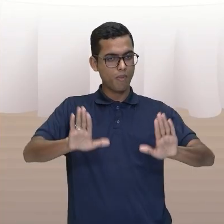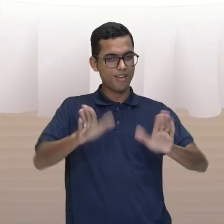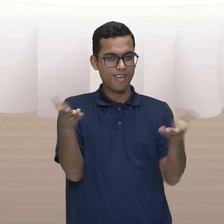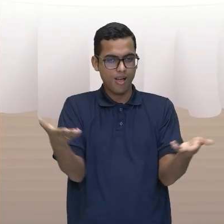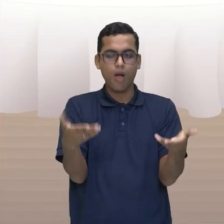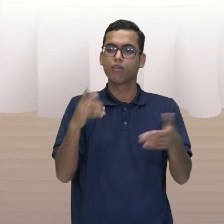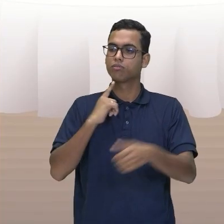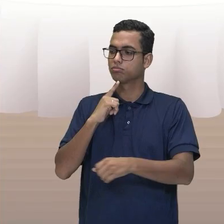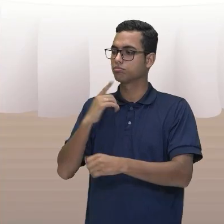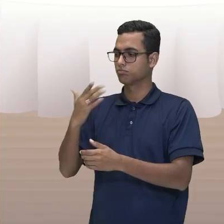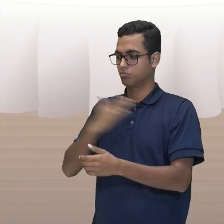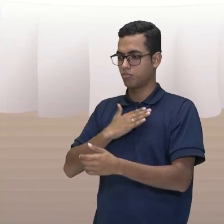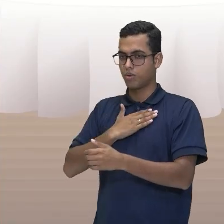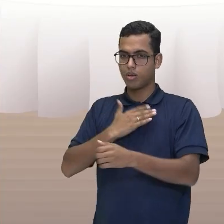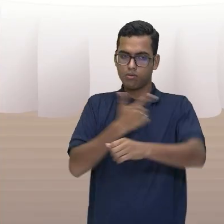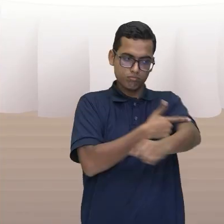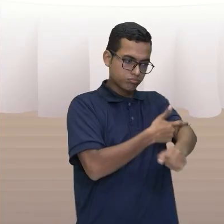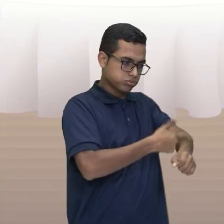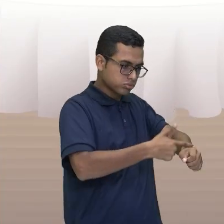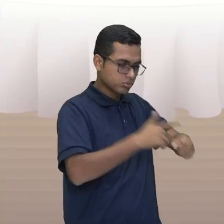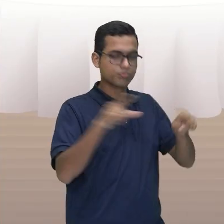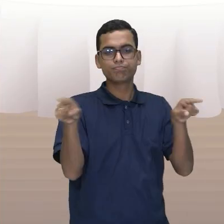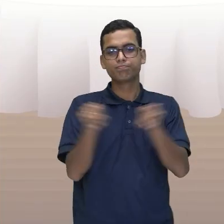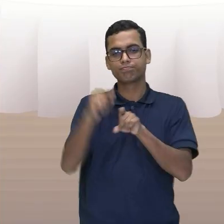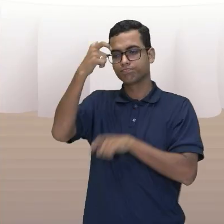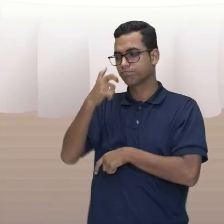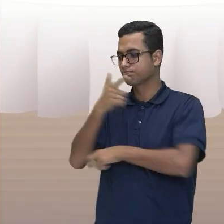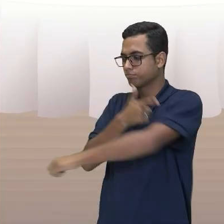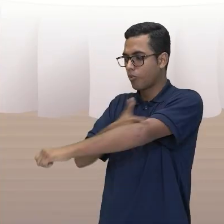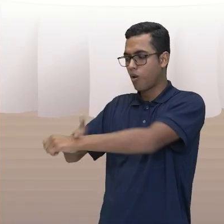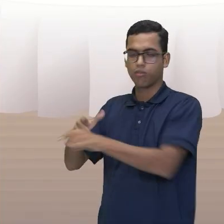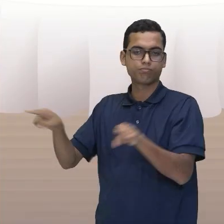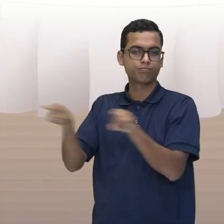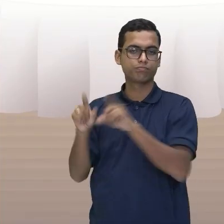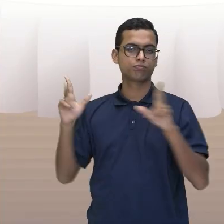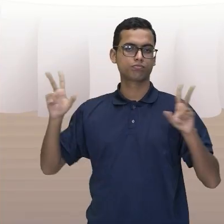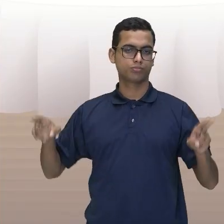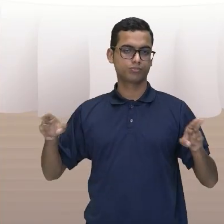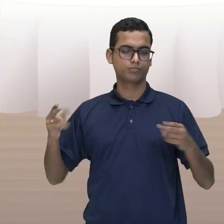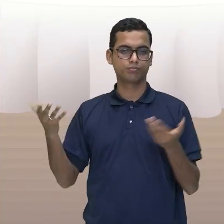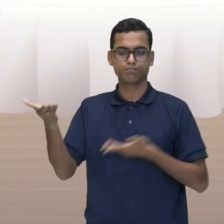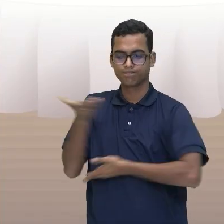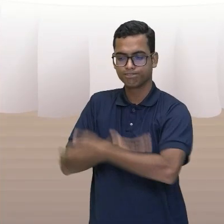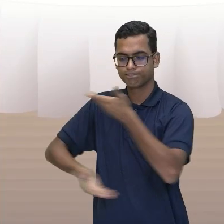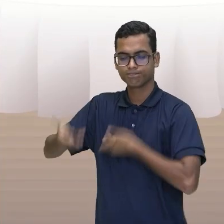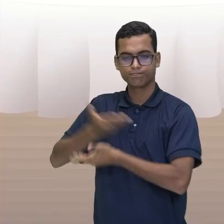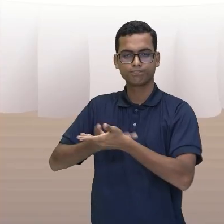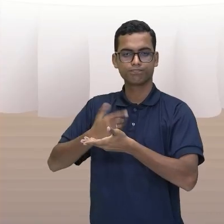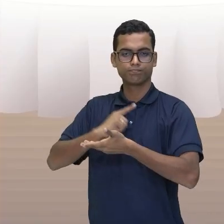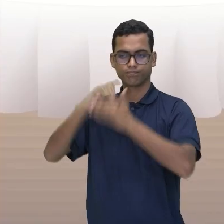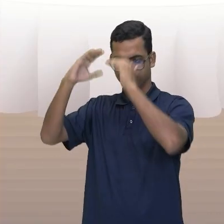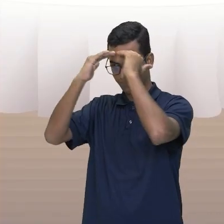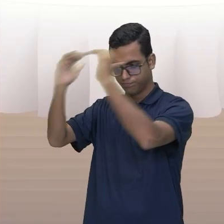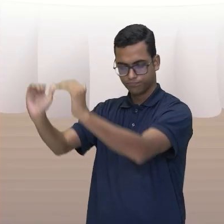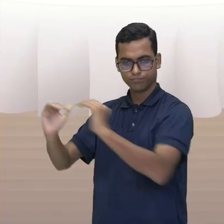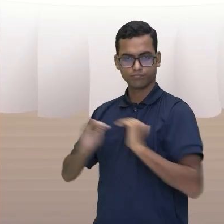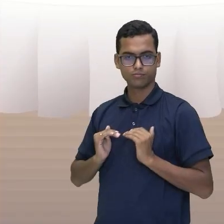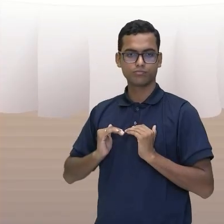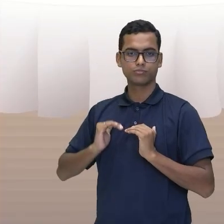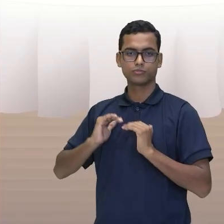eu também fui. É assim que deve ser, e isso muito se dá ao uso do verbo modal can, que nós vamos ver